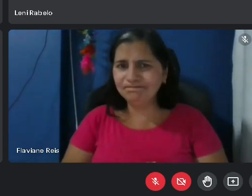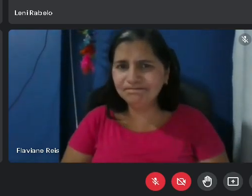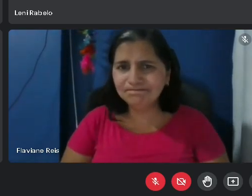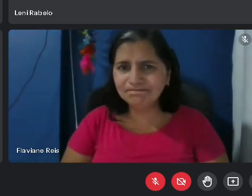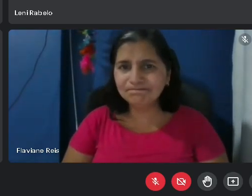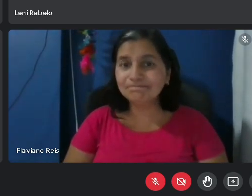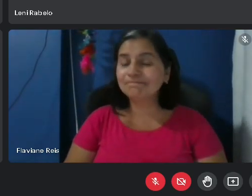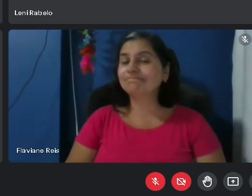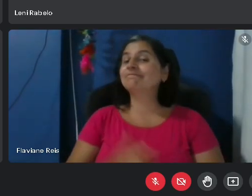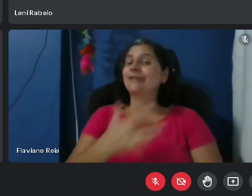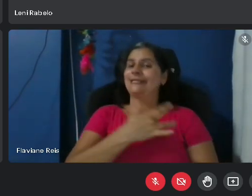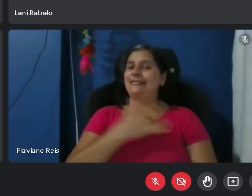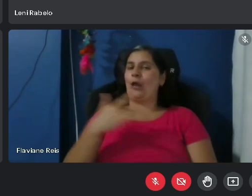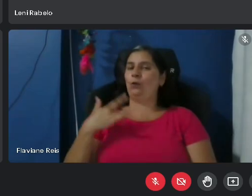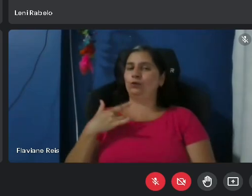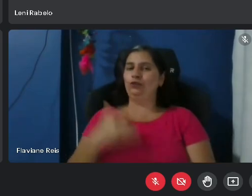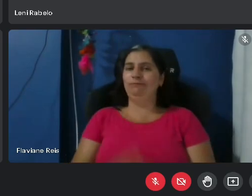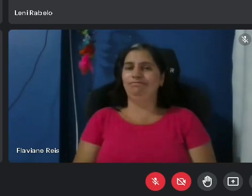Falta o quê?